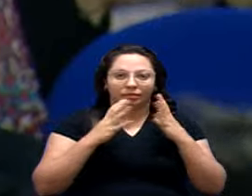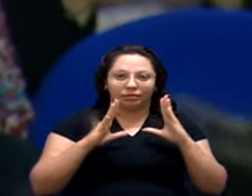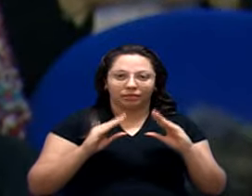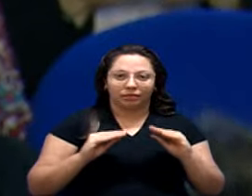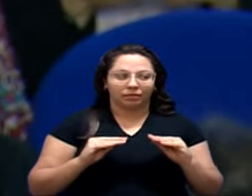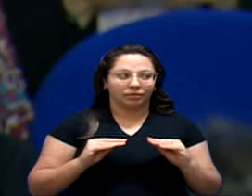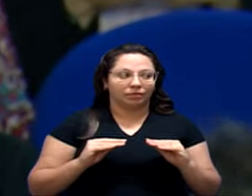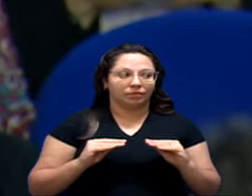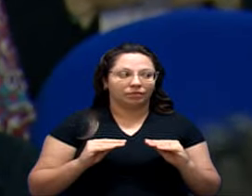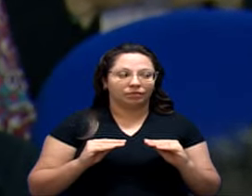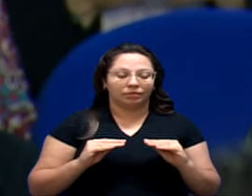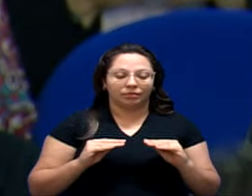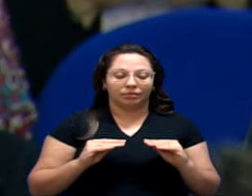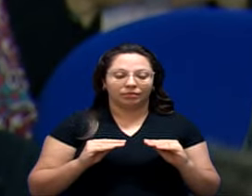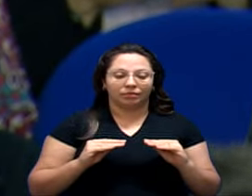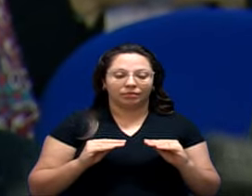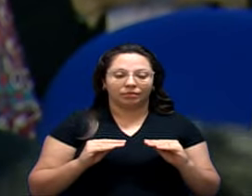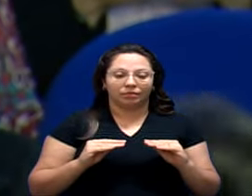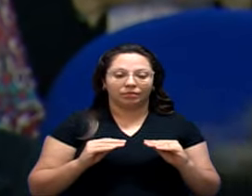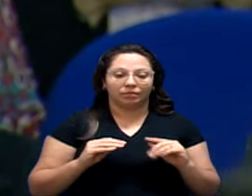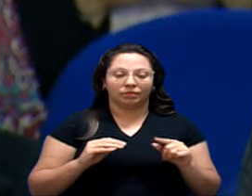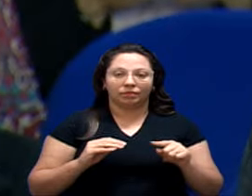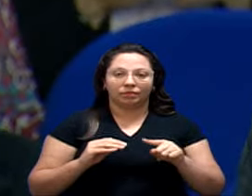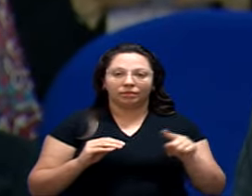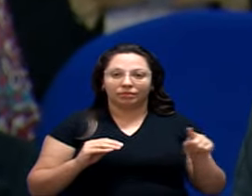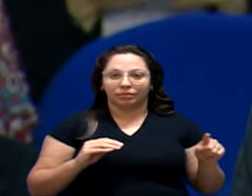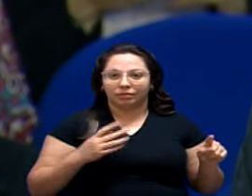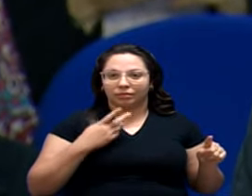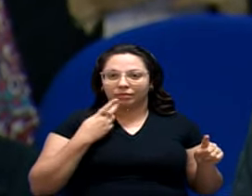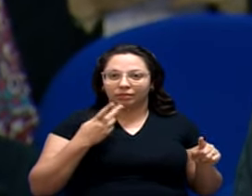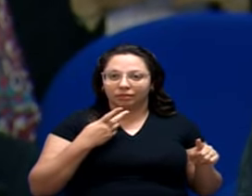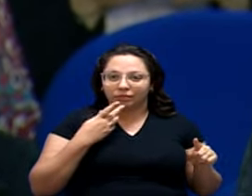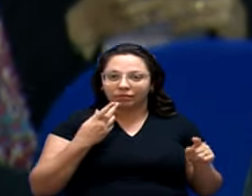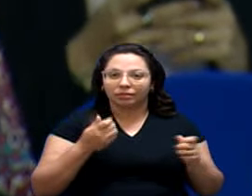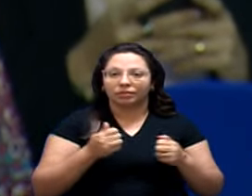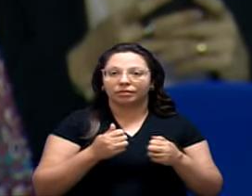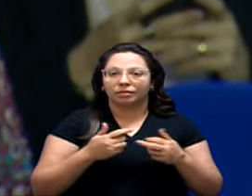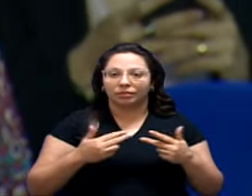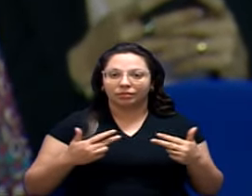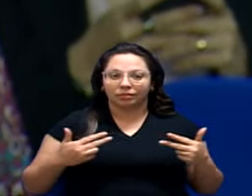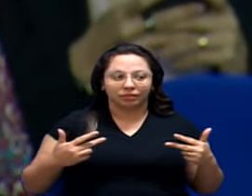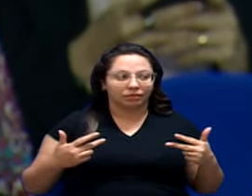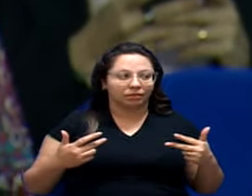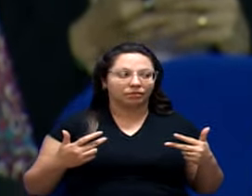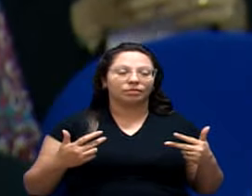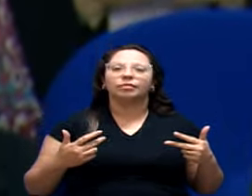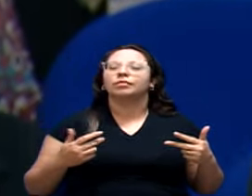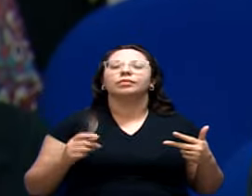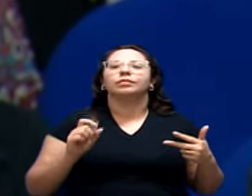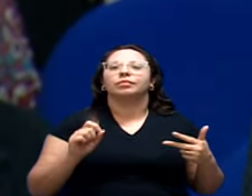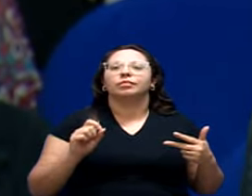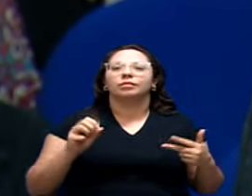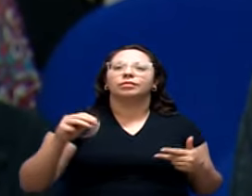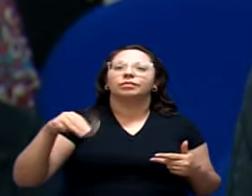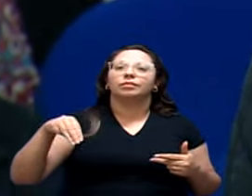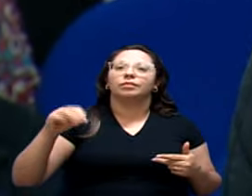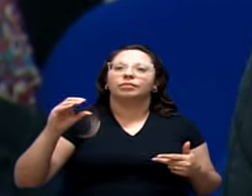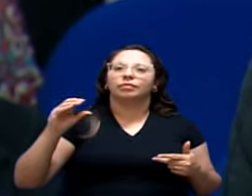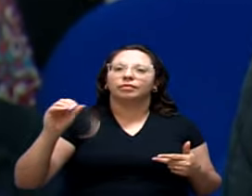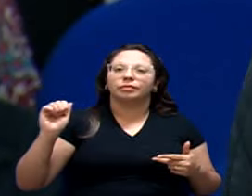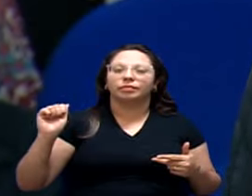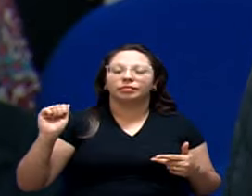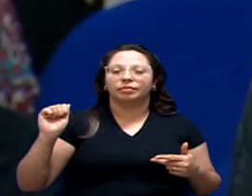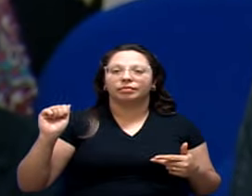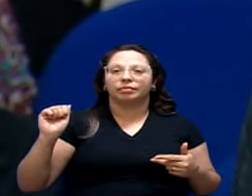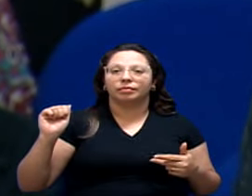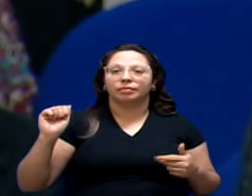noite eh vocês citaram diversas vezes que na MCA Se não me engano com